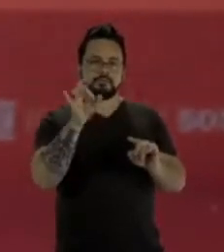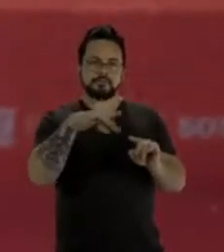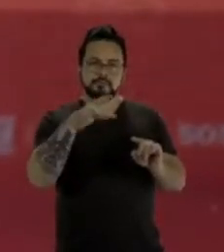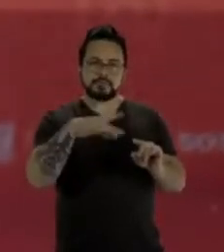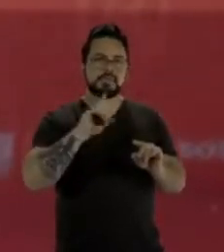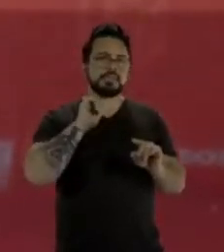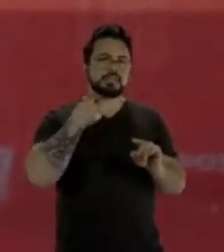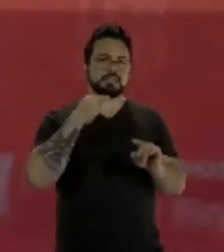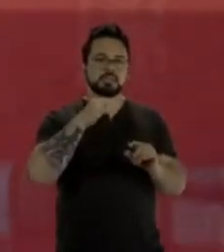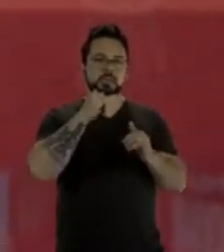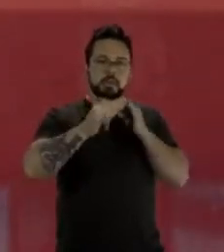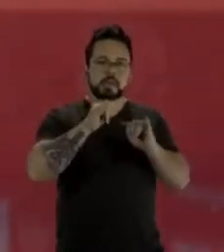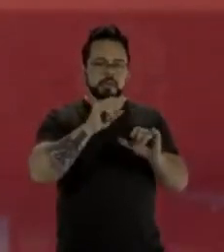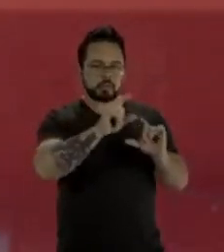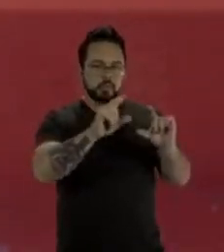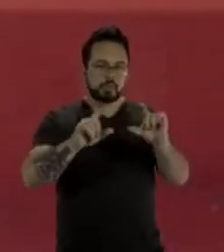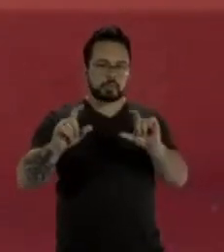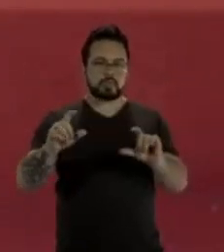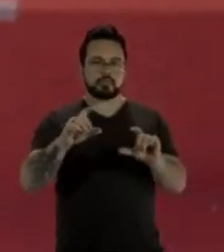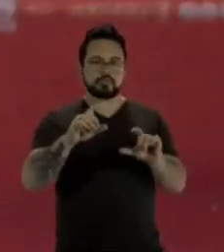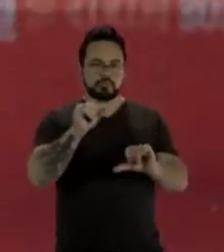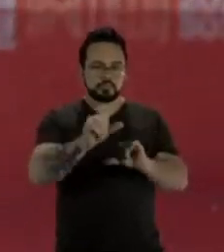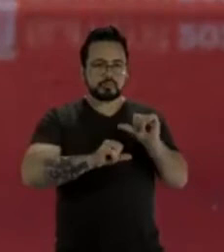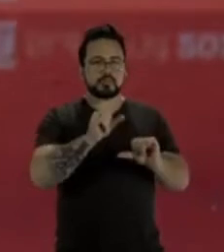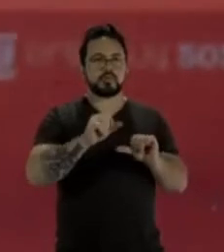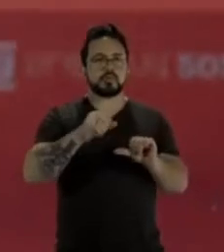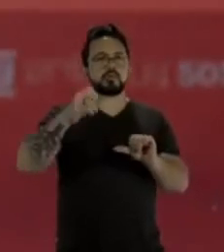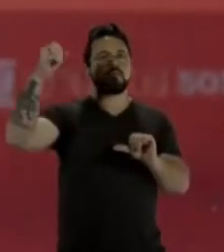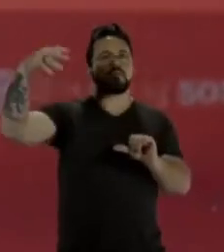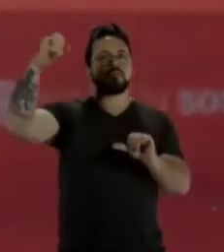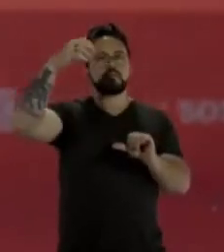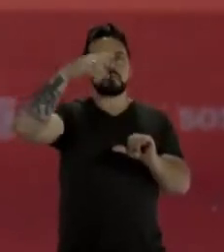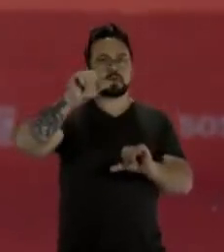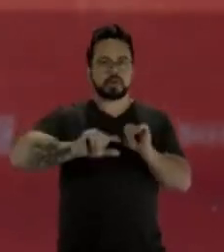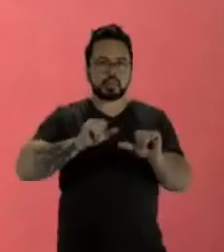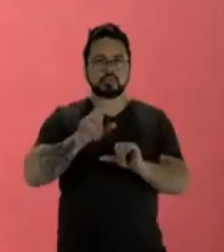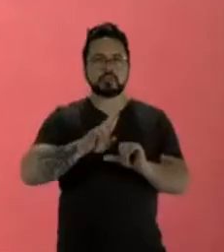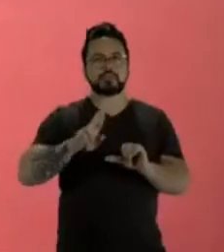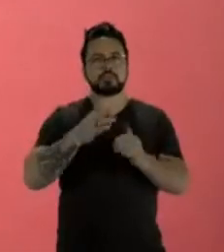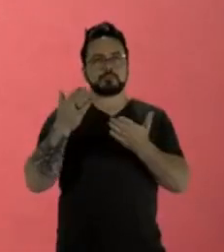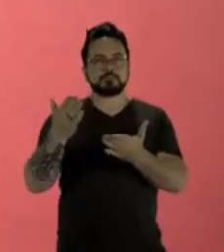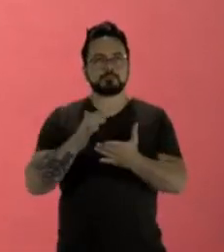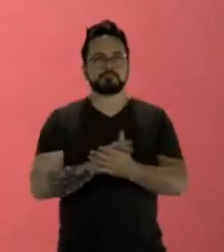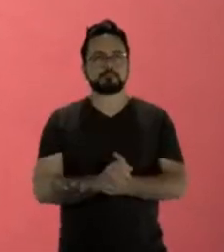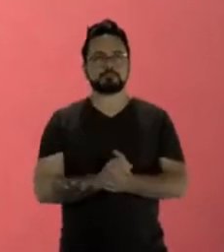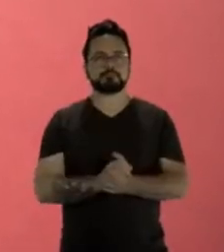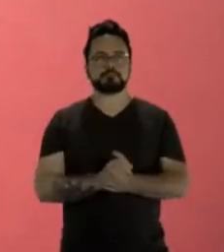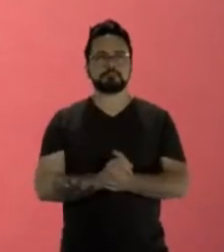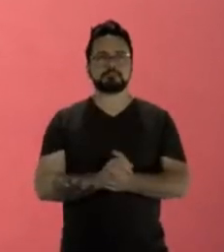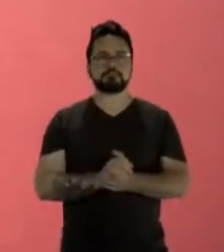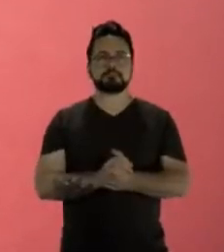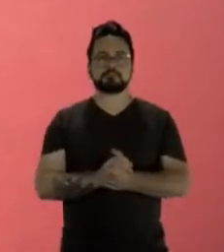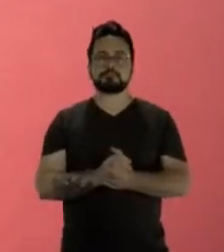as pessoas descartam e é plástico, eles conseguem reverter e iluminar lugares que não são tão bem iluminados, enfim.